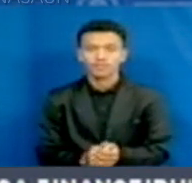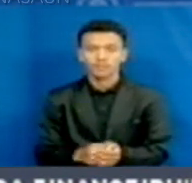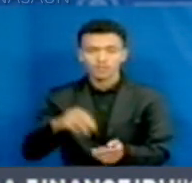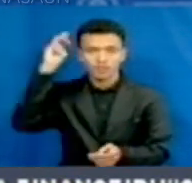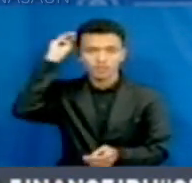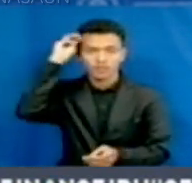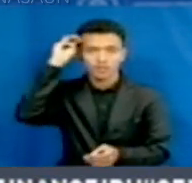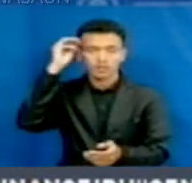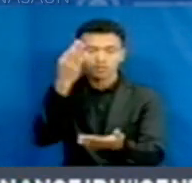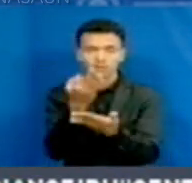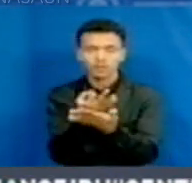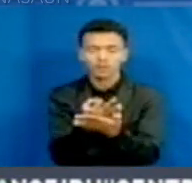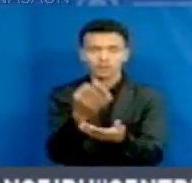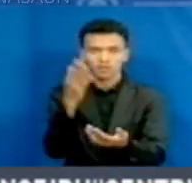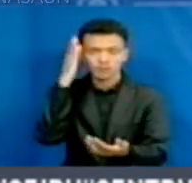ministro, Ministério das Finanças não encanta,